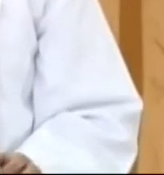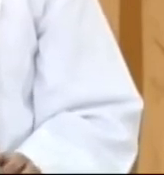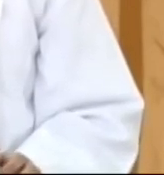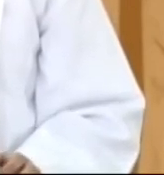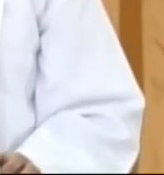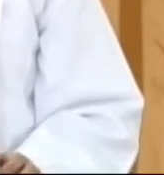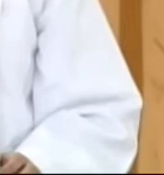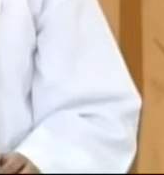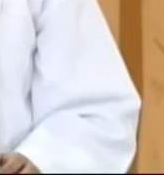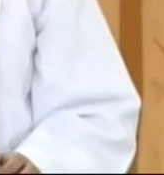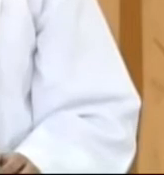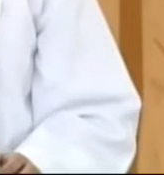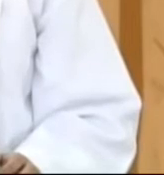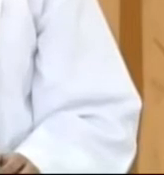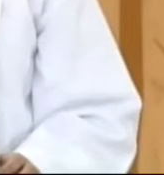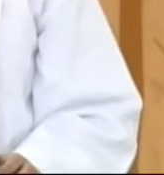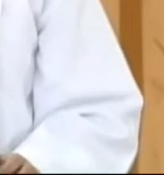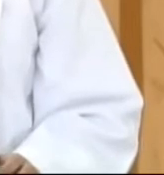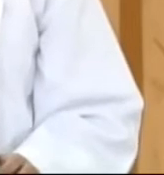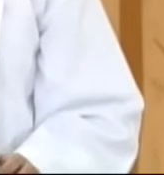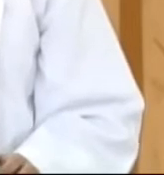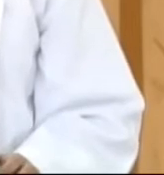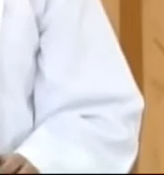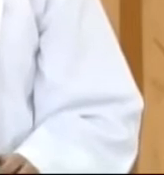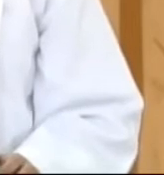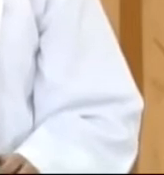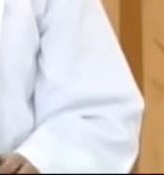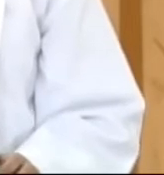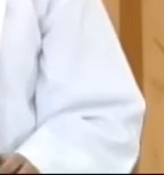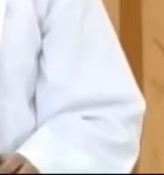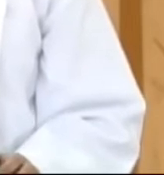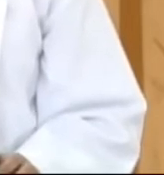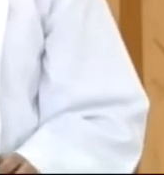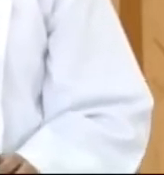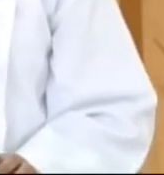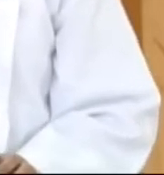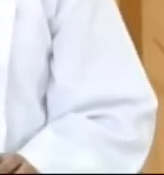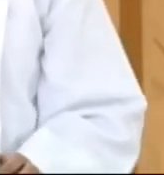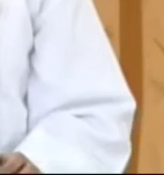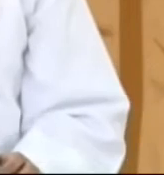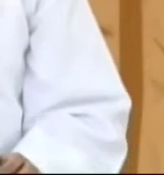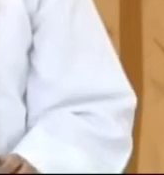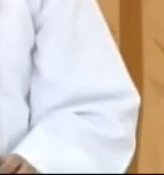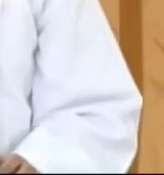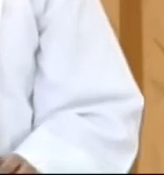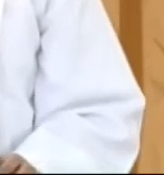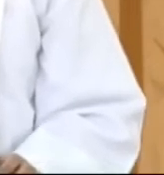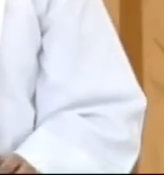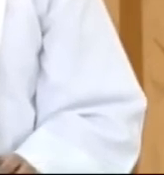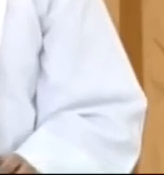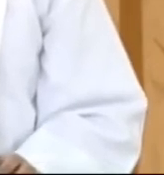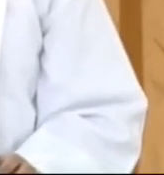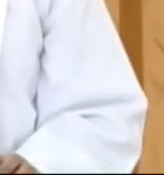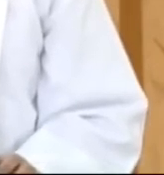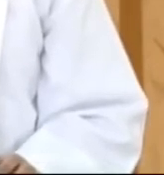naquele dia, e não somente a mim, mas também a todos os que esperam com amor a